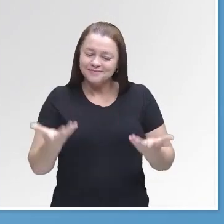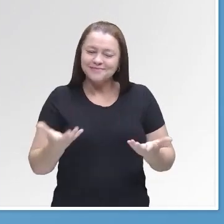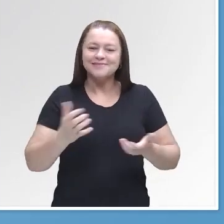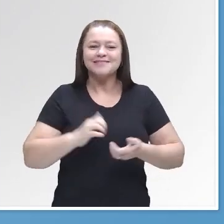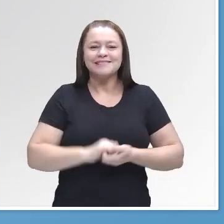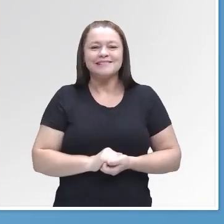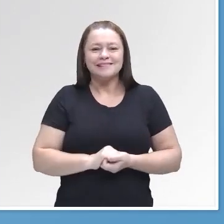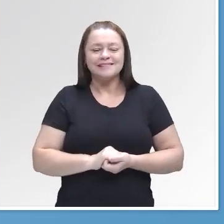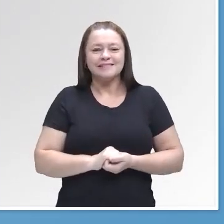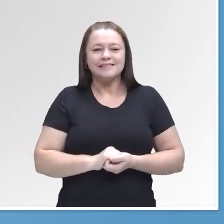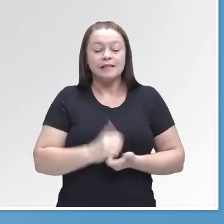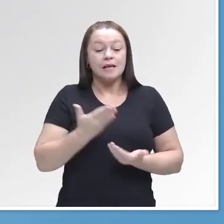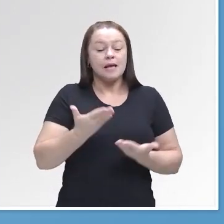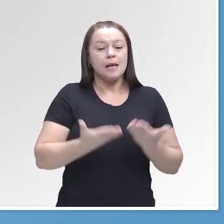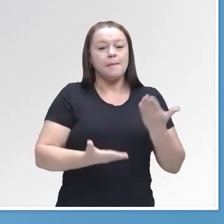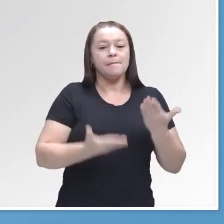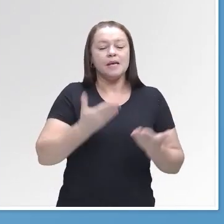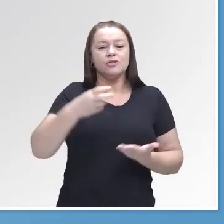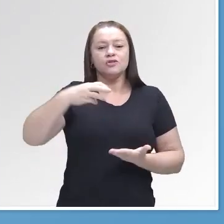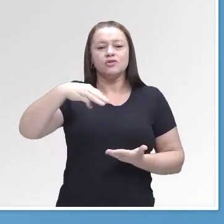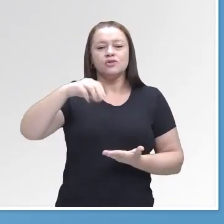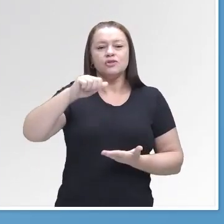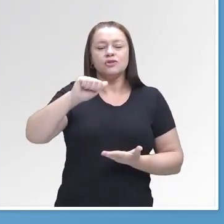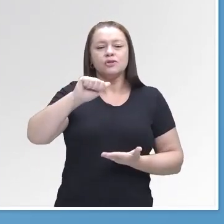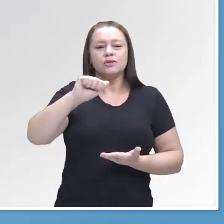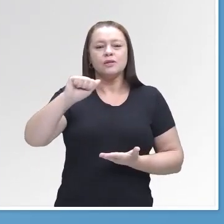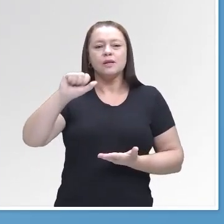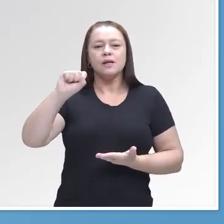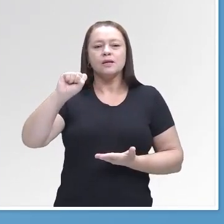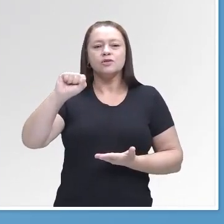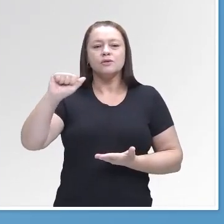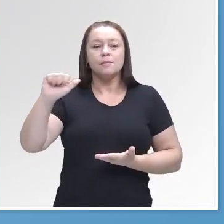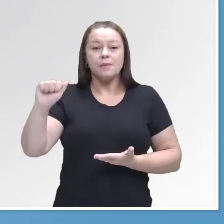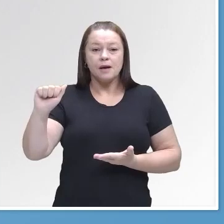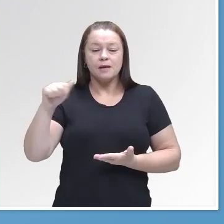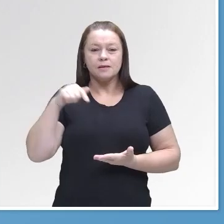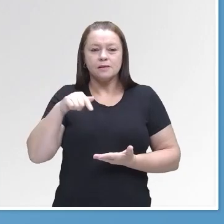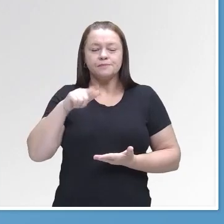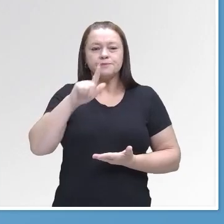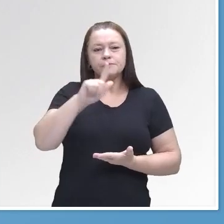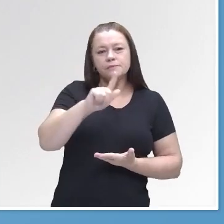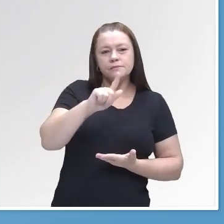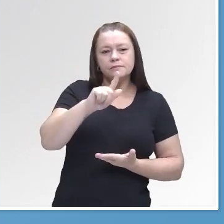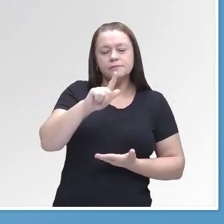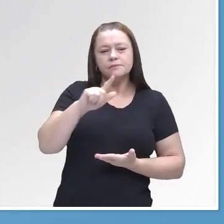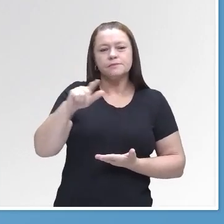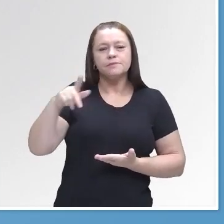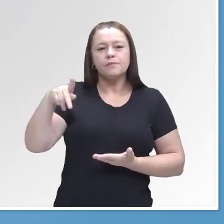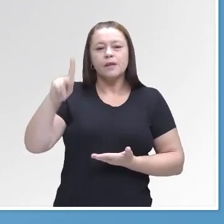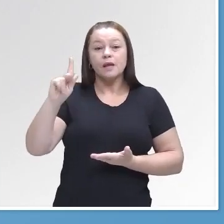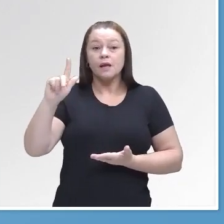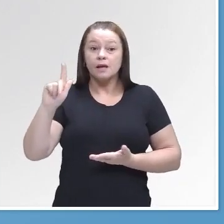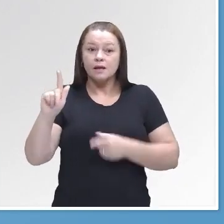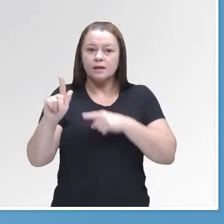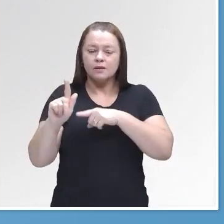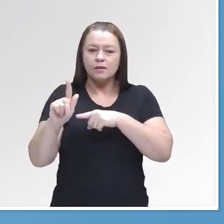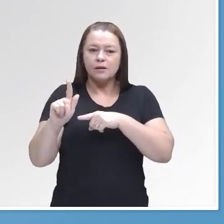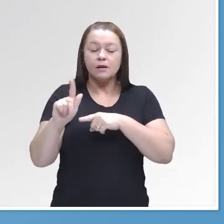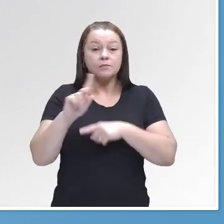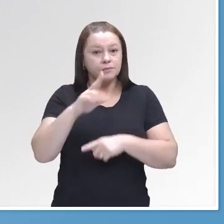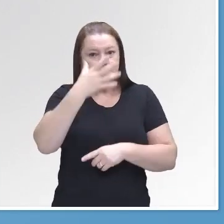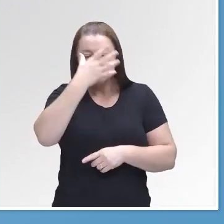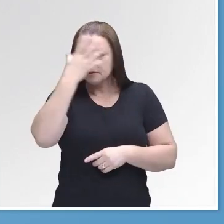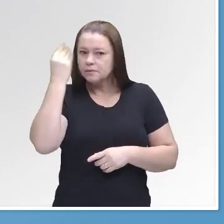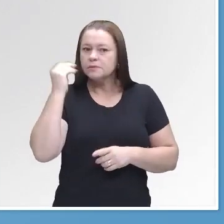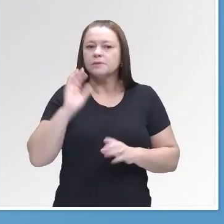Medida de massa, grama, quilograma. Medida de massa, não